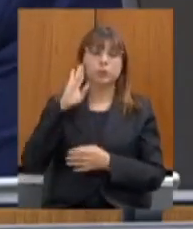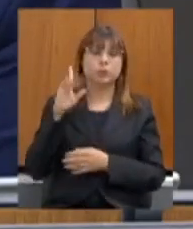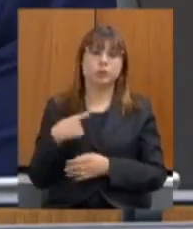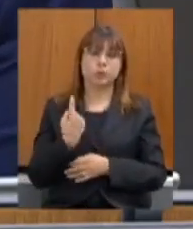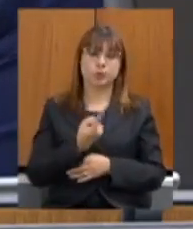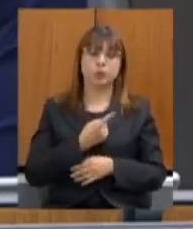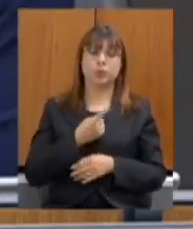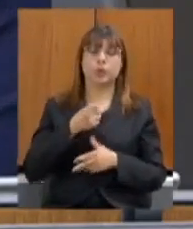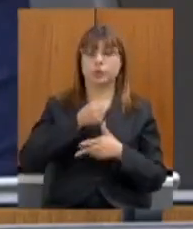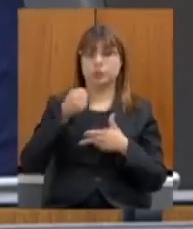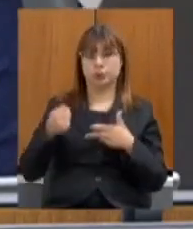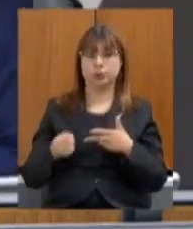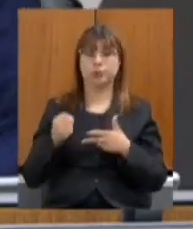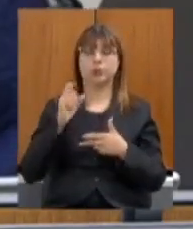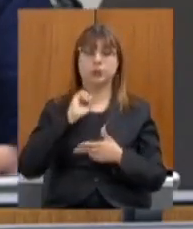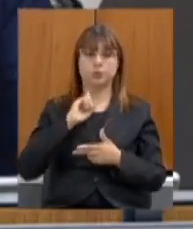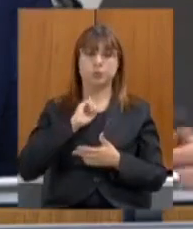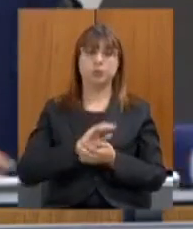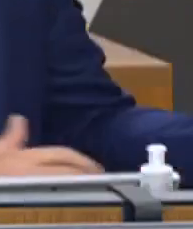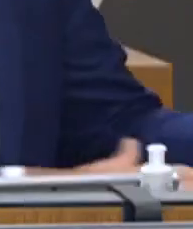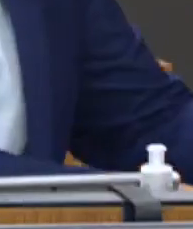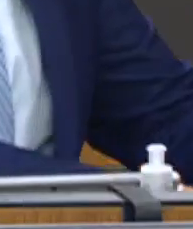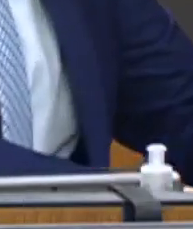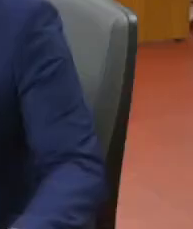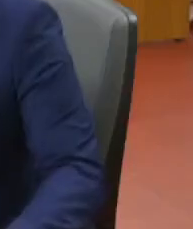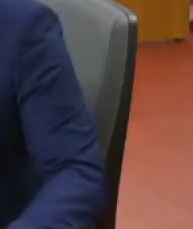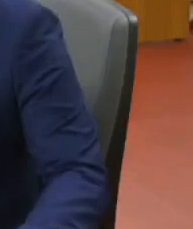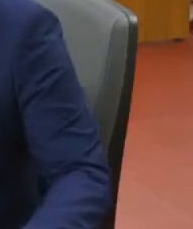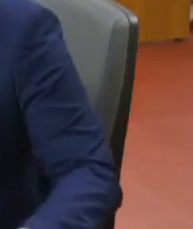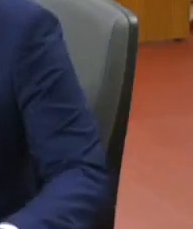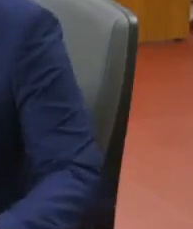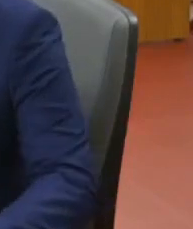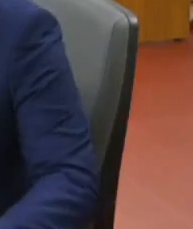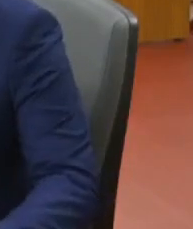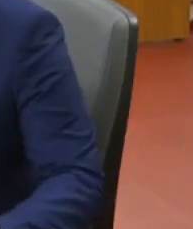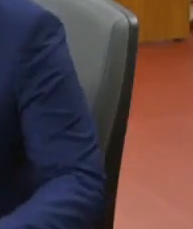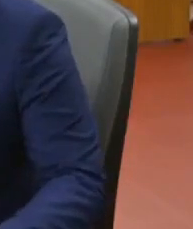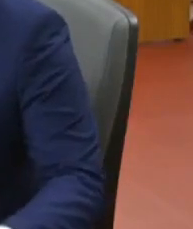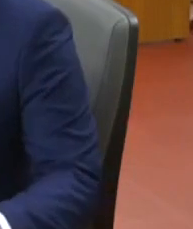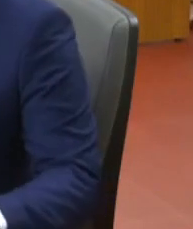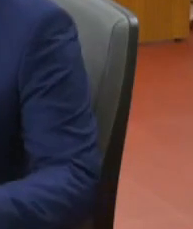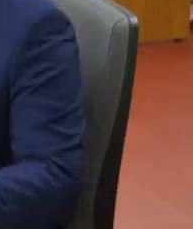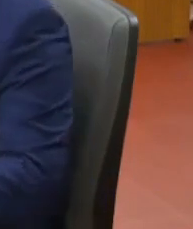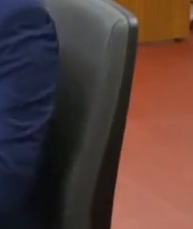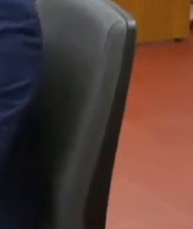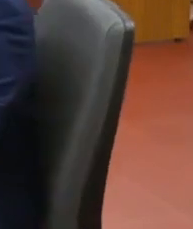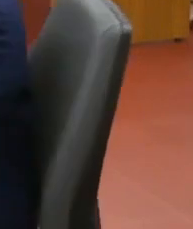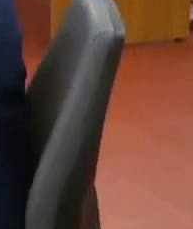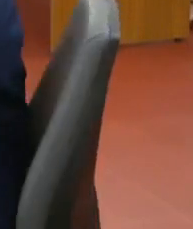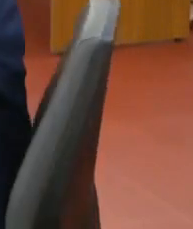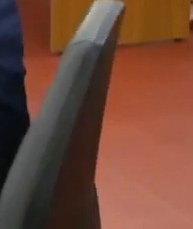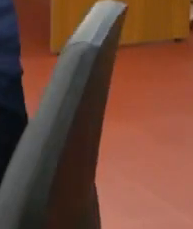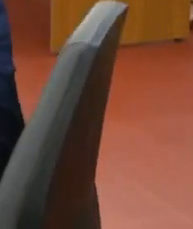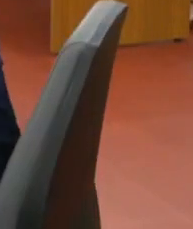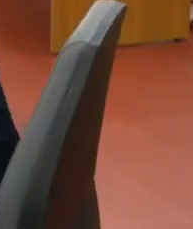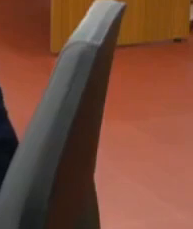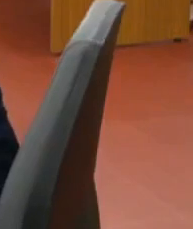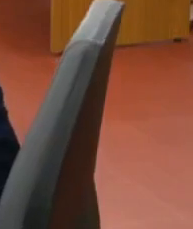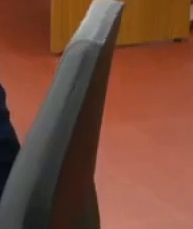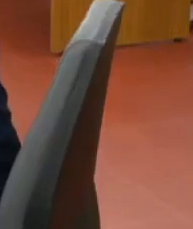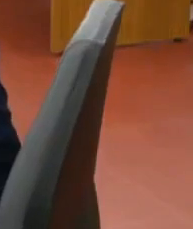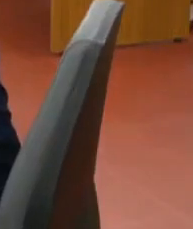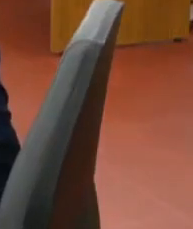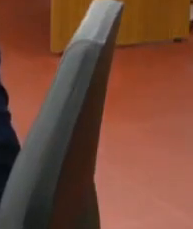do Poder Público de Minas Gerais. Obrigado, secretário. Eu deixo os meus dois minutos para o fechamento dos trabalhos. Eu passo à presidência à deputada